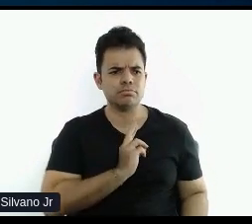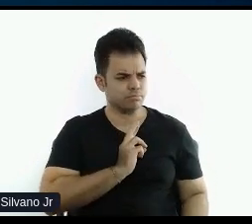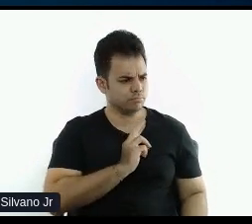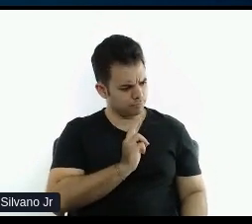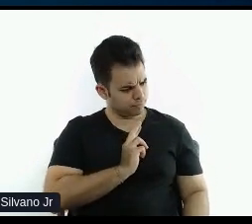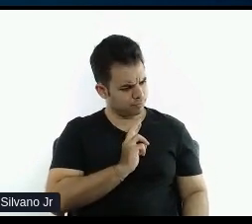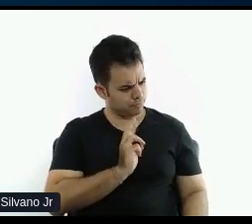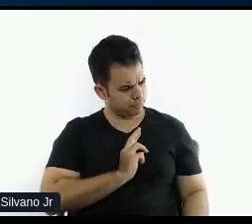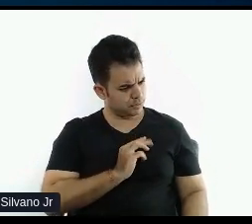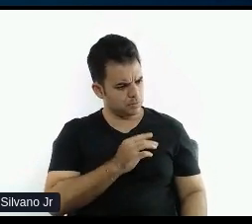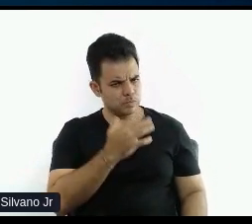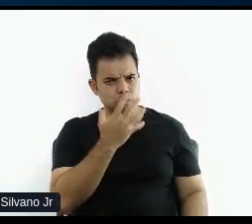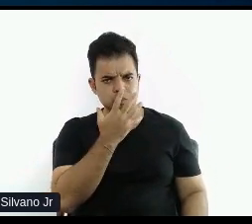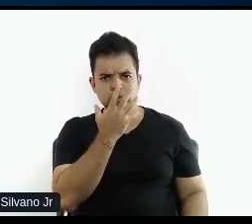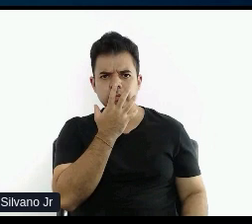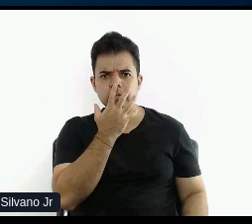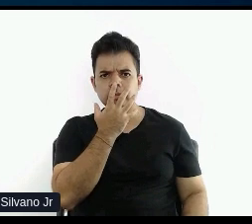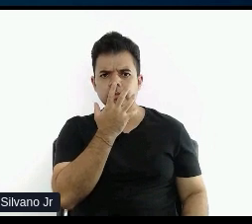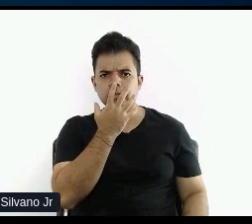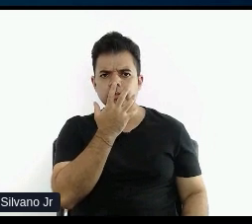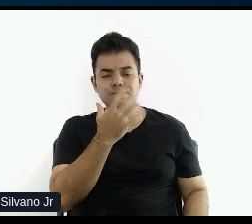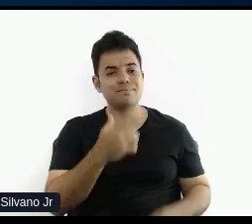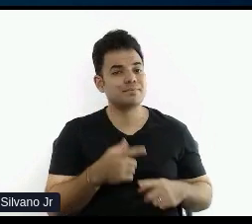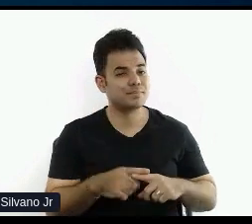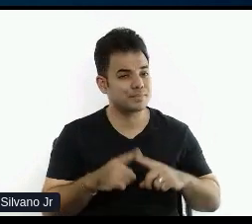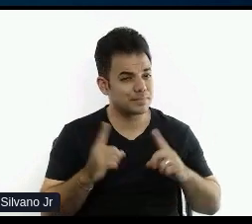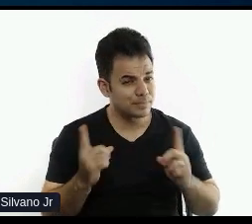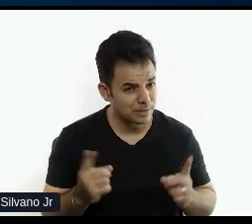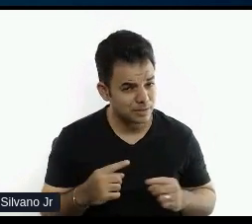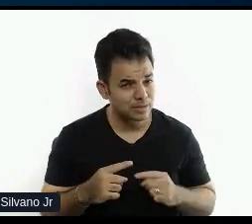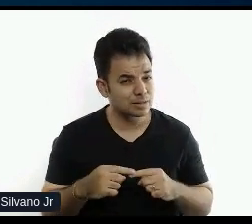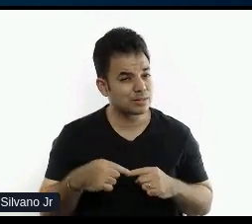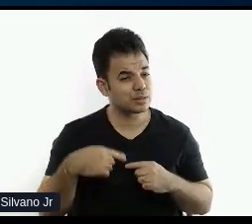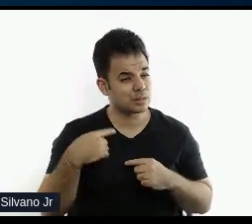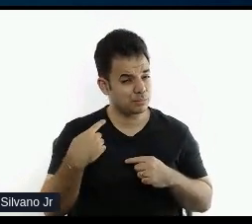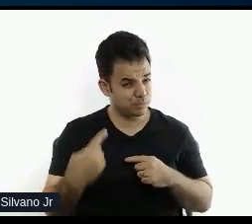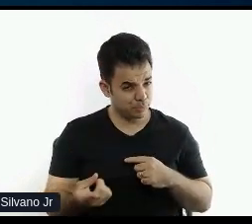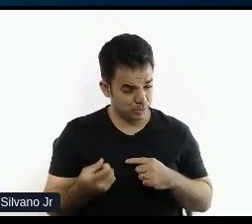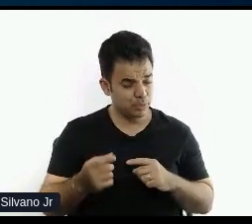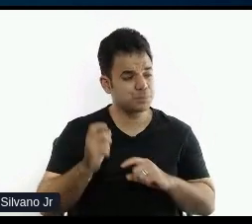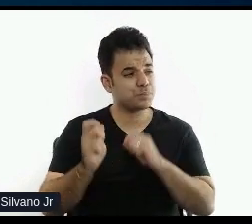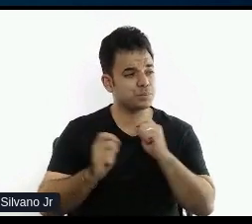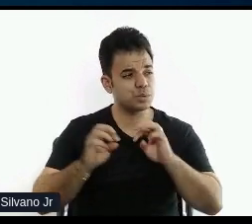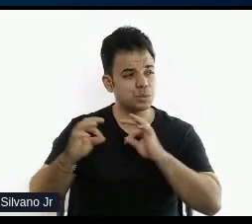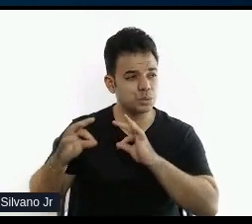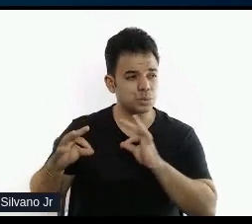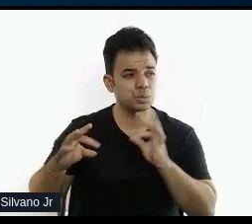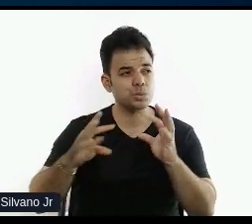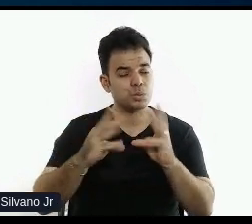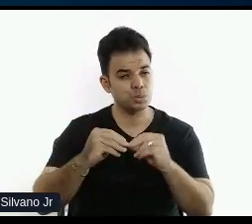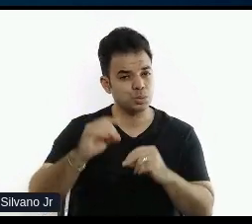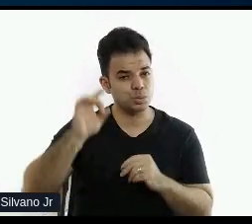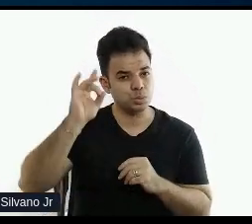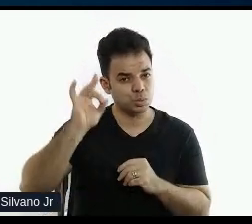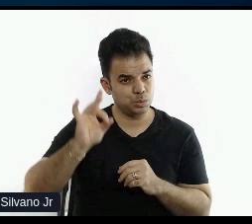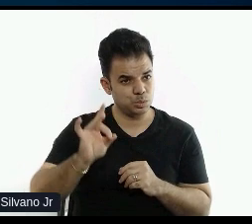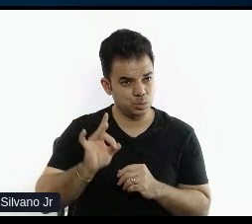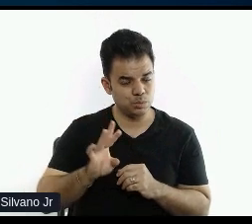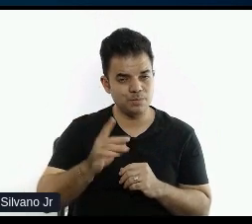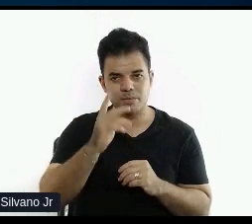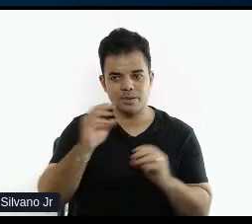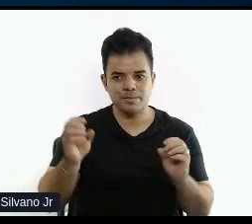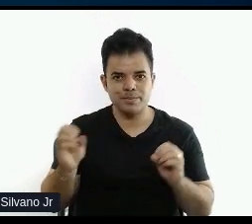gente, né? Só que aí, no final das contas, pessoal, tudo isso não se trata de mágica, né?